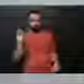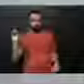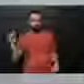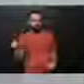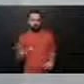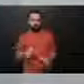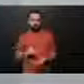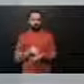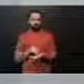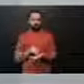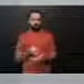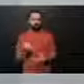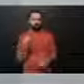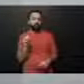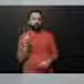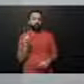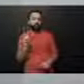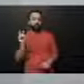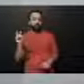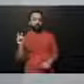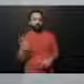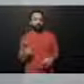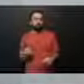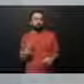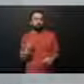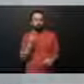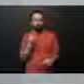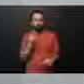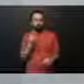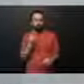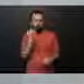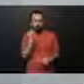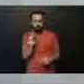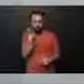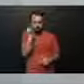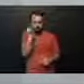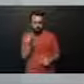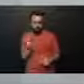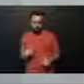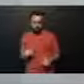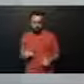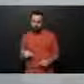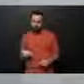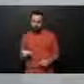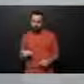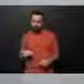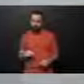25. 2 dezenas mais 5 unidades. Então, vamos lá.